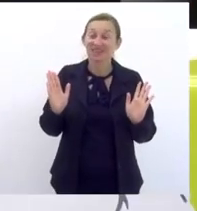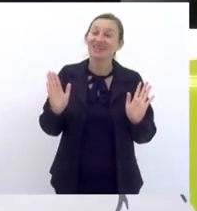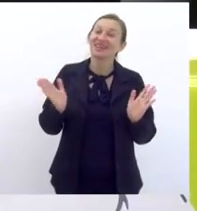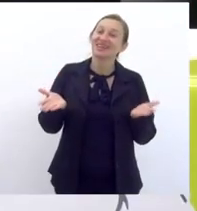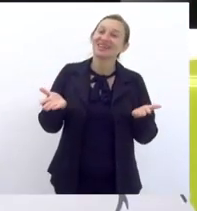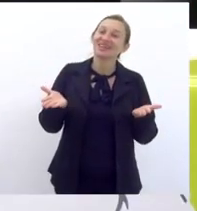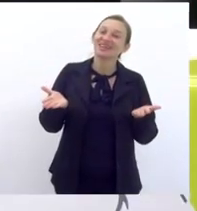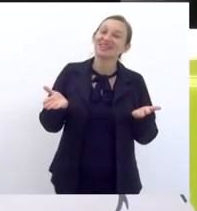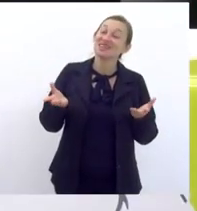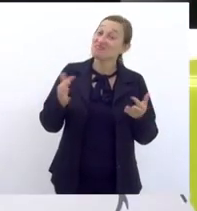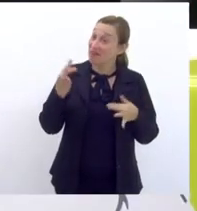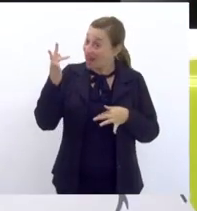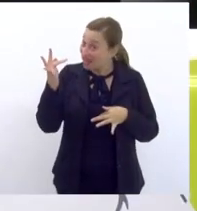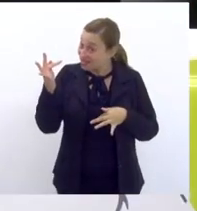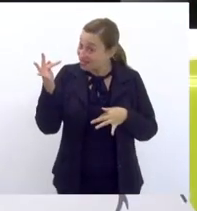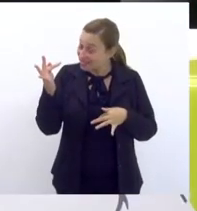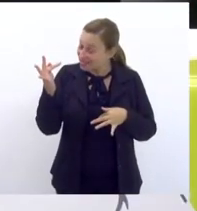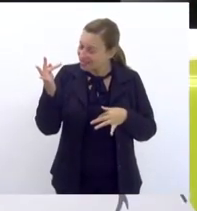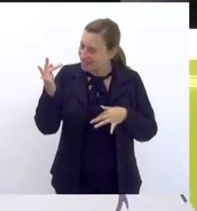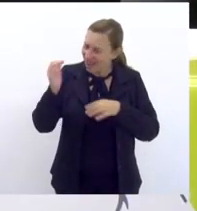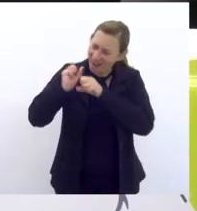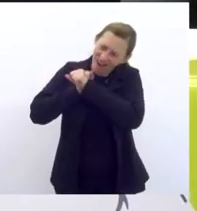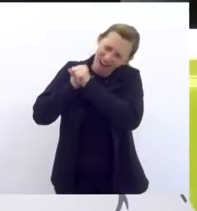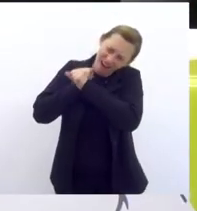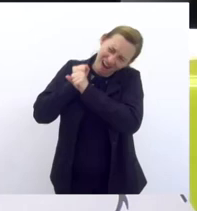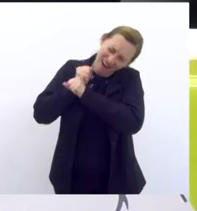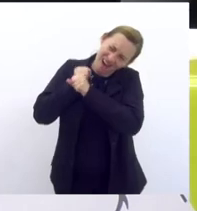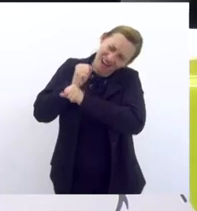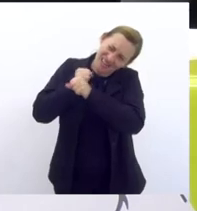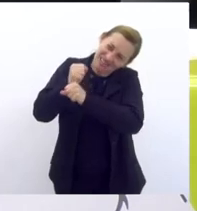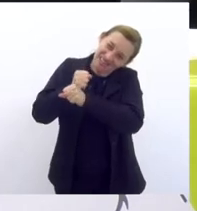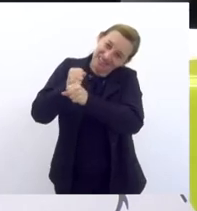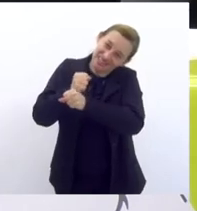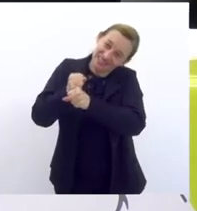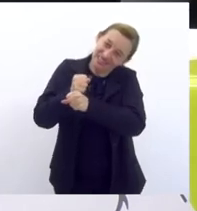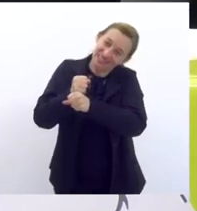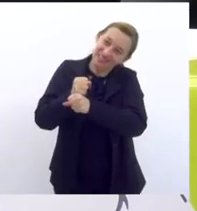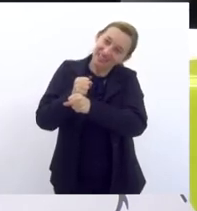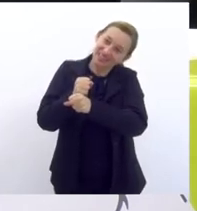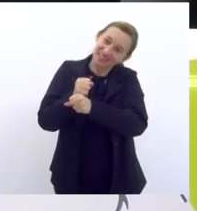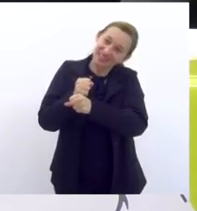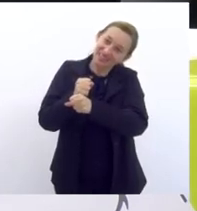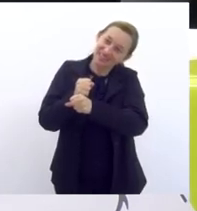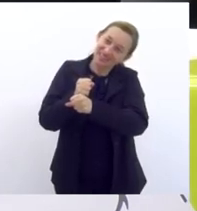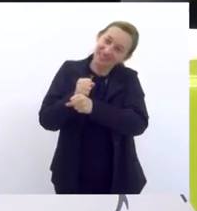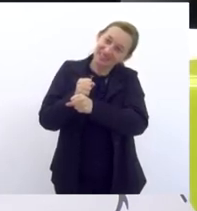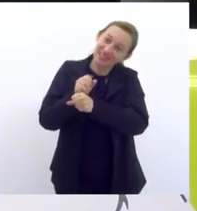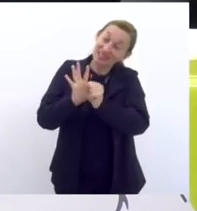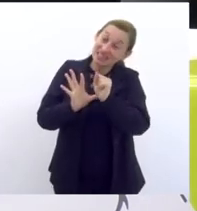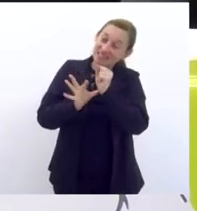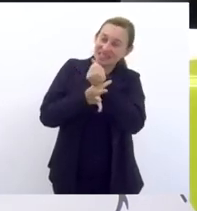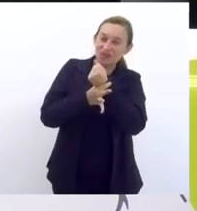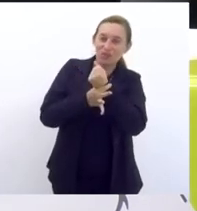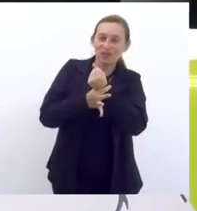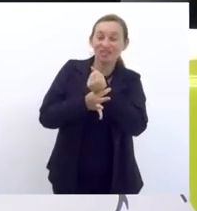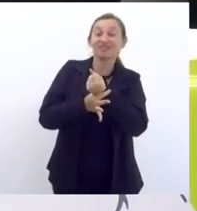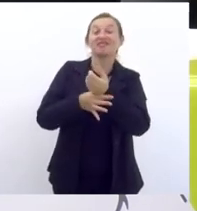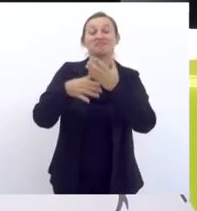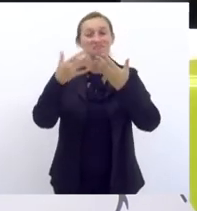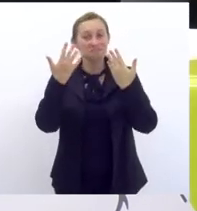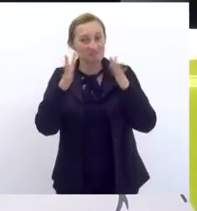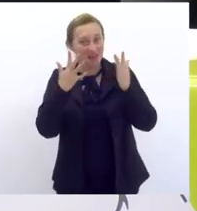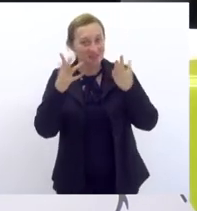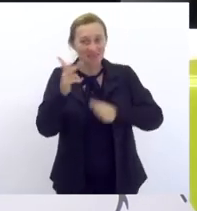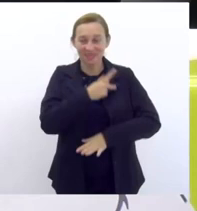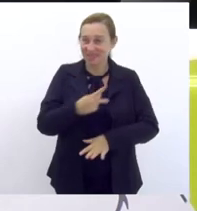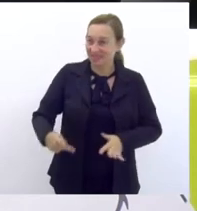muito em breve e por muitos uma entidade secular Então parabéns Presidente